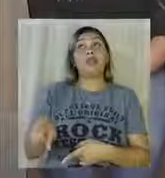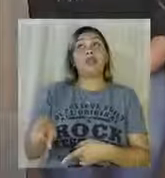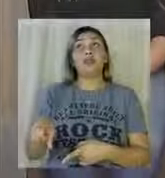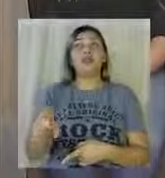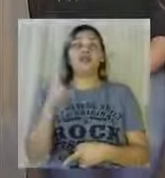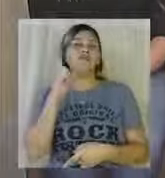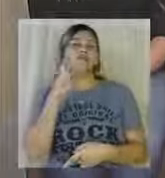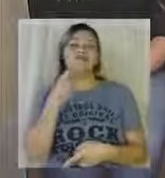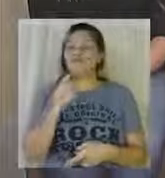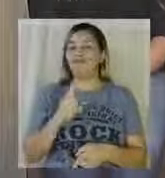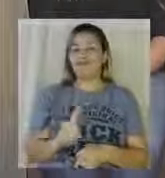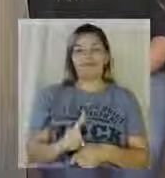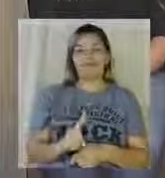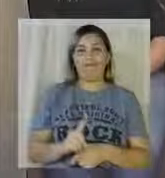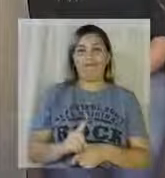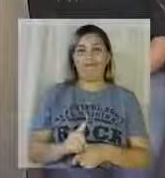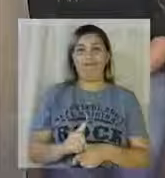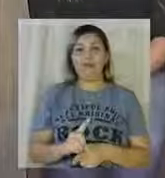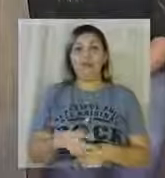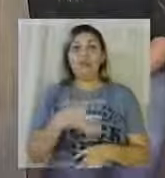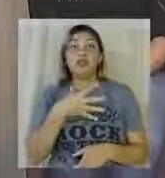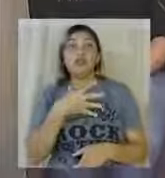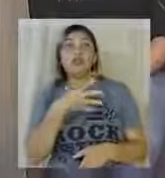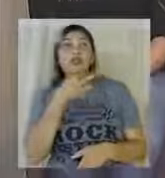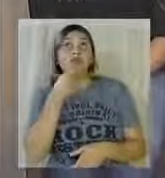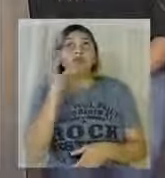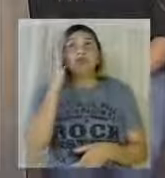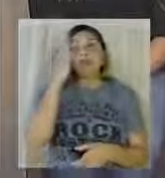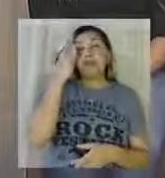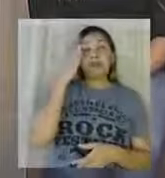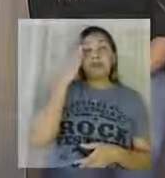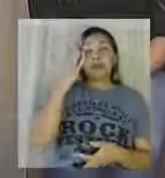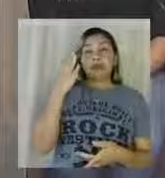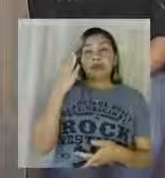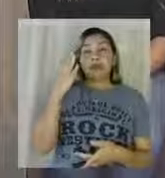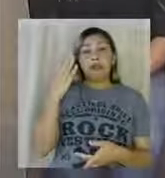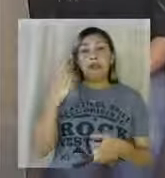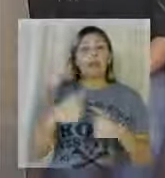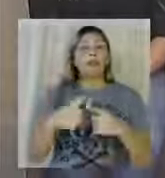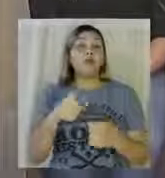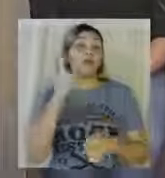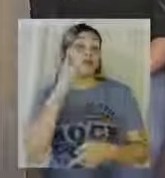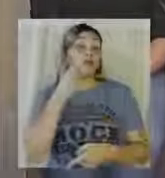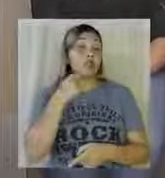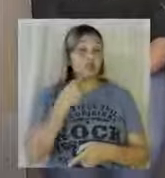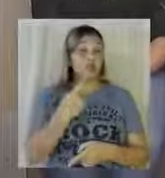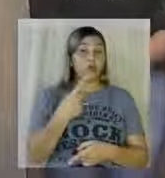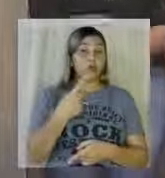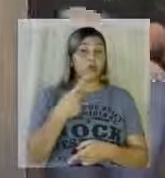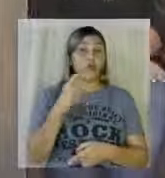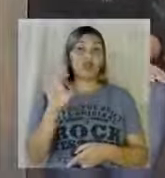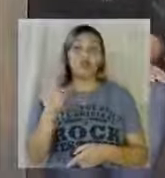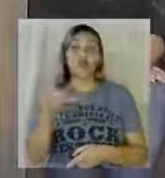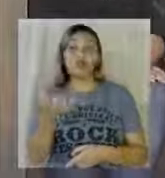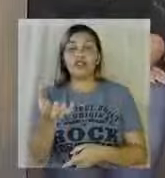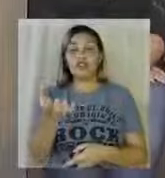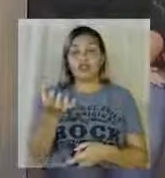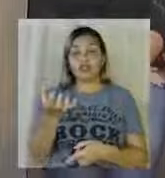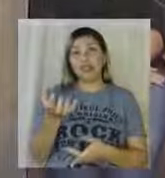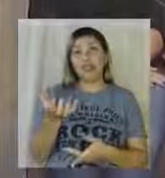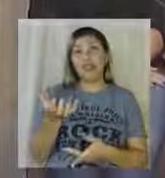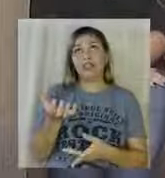era surdo. Era um homem, não entendia porque eu era surda. Ele só queria somente ficar,